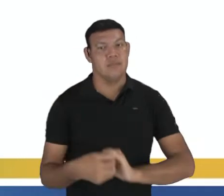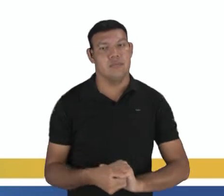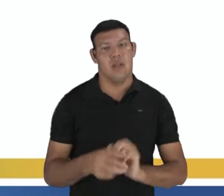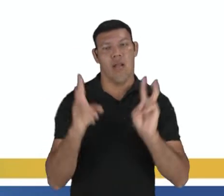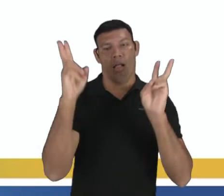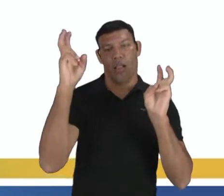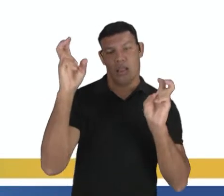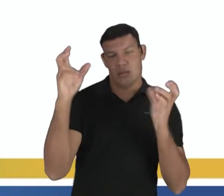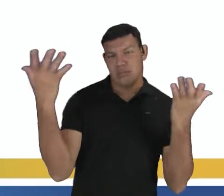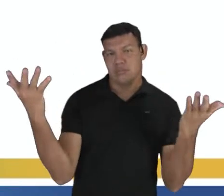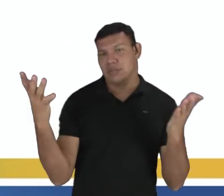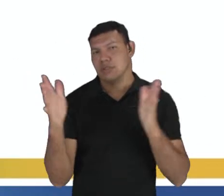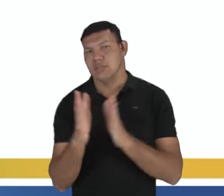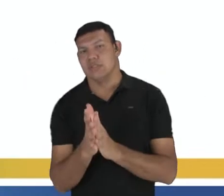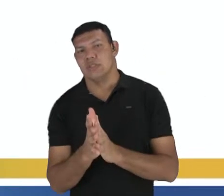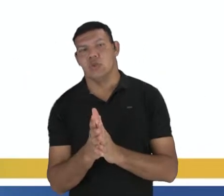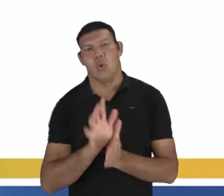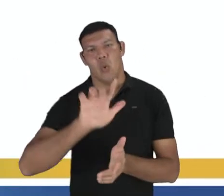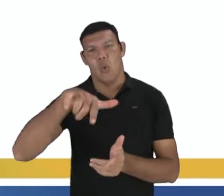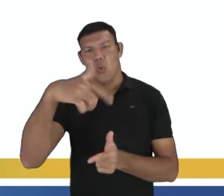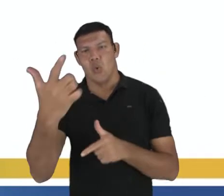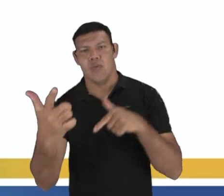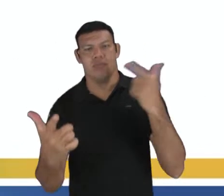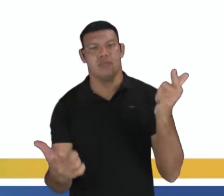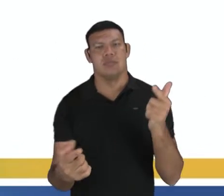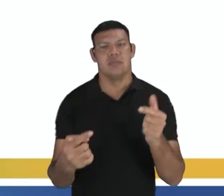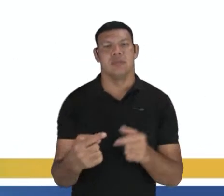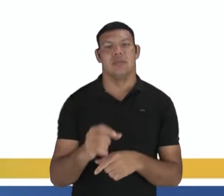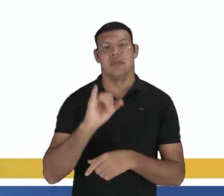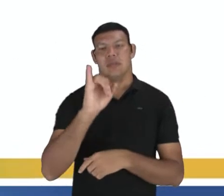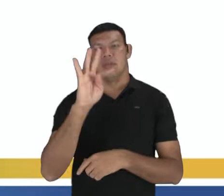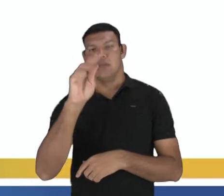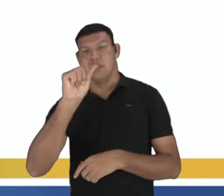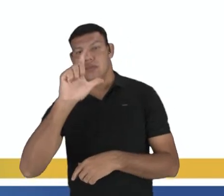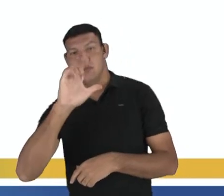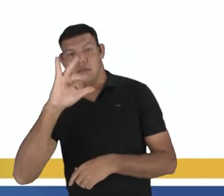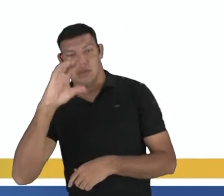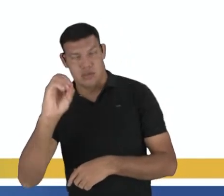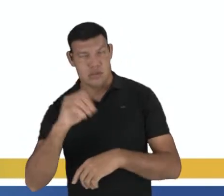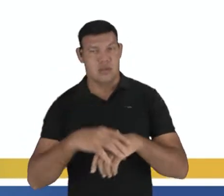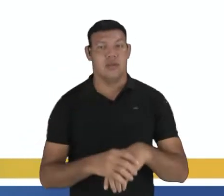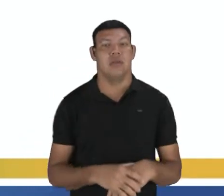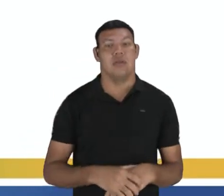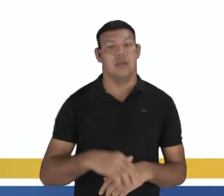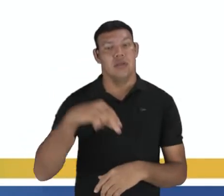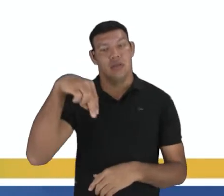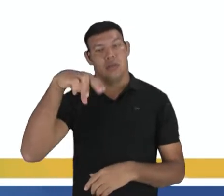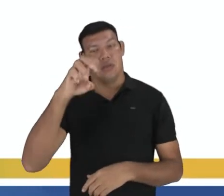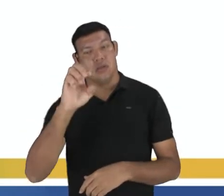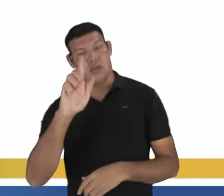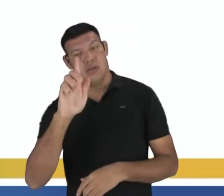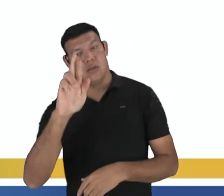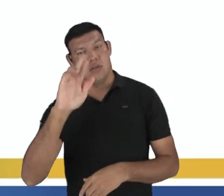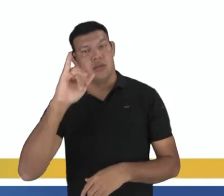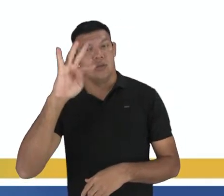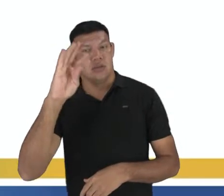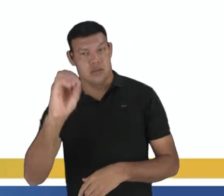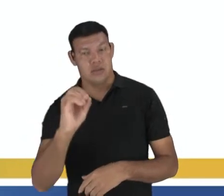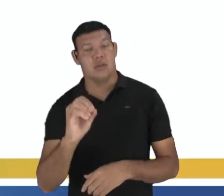por aspas ou recursos gráficos, como o itálico e o negrito, também a